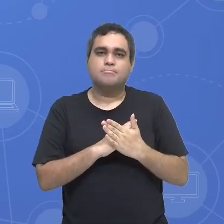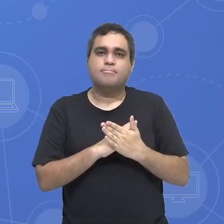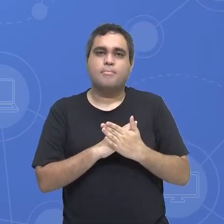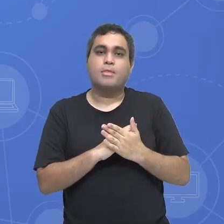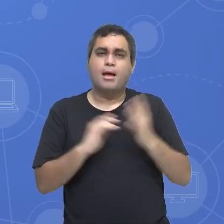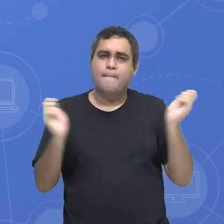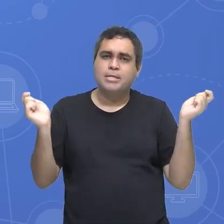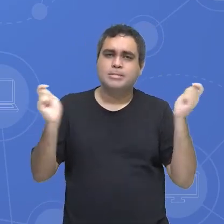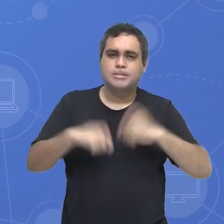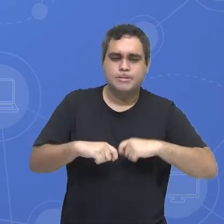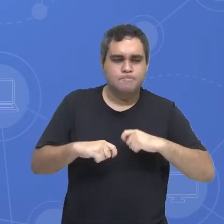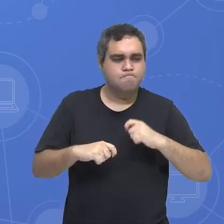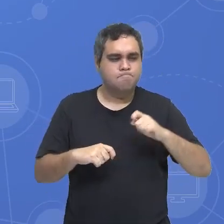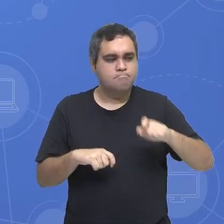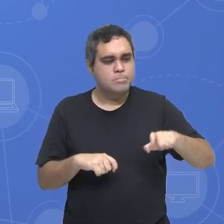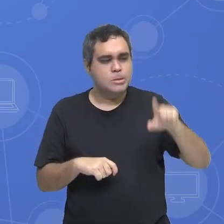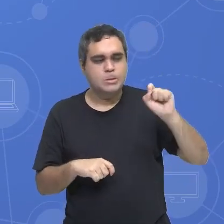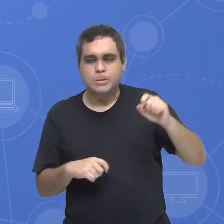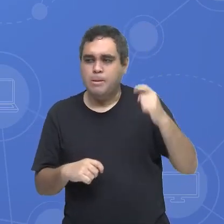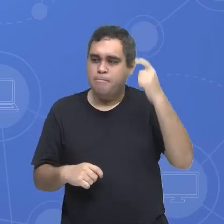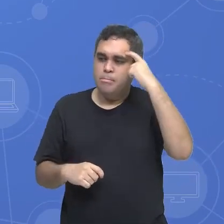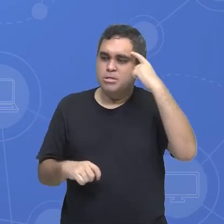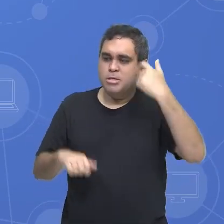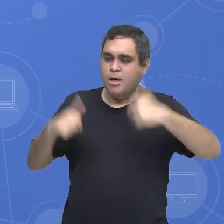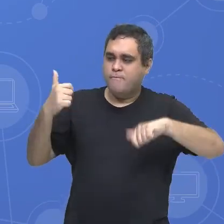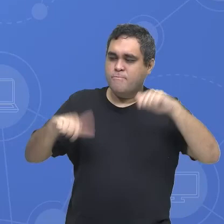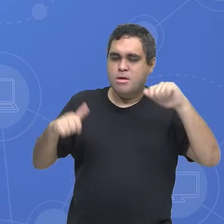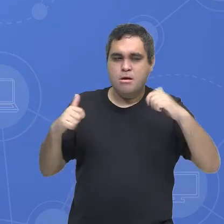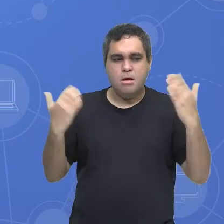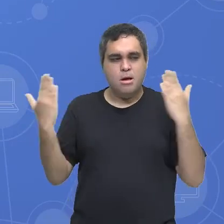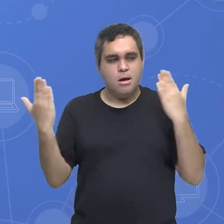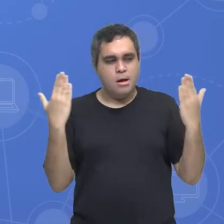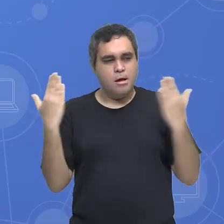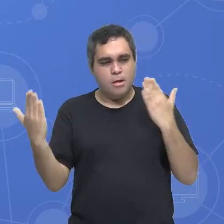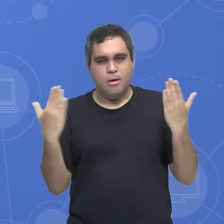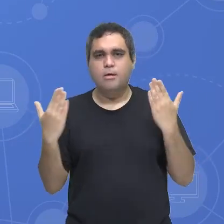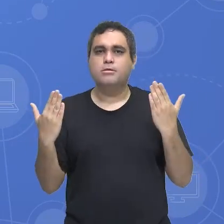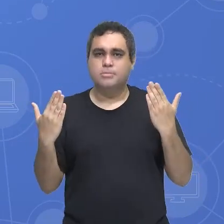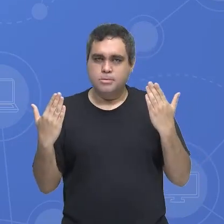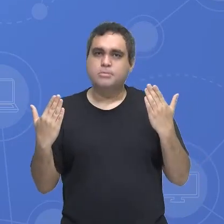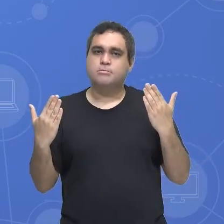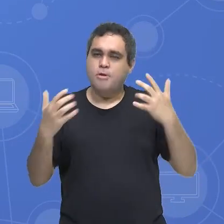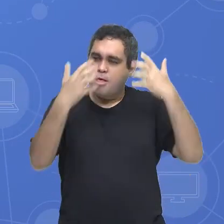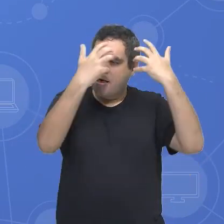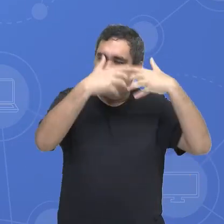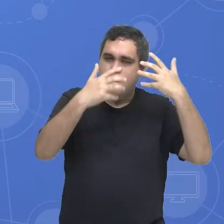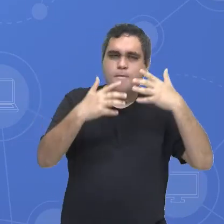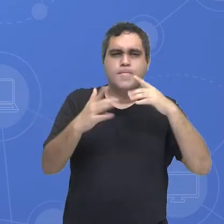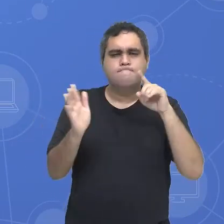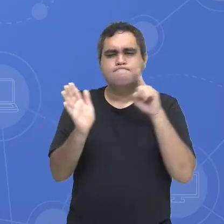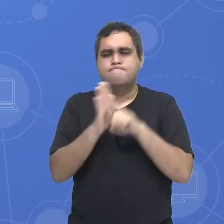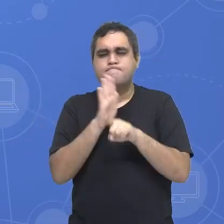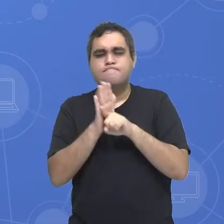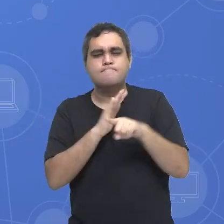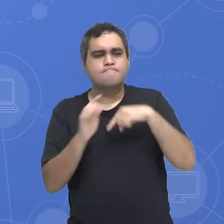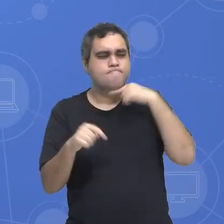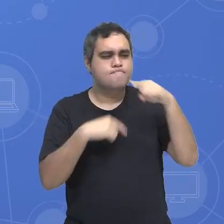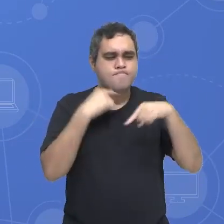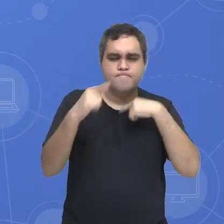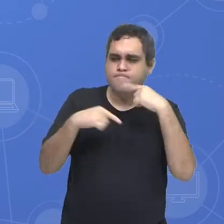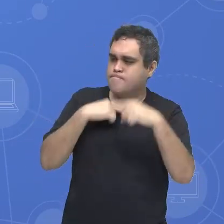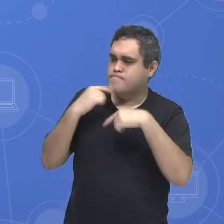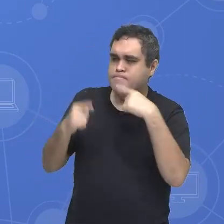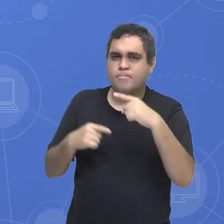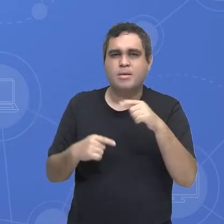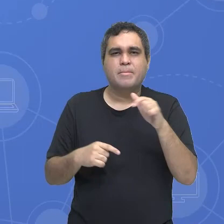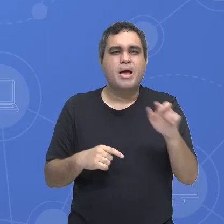você essa capacidade de pensar, de analisar, de refletir, de questionar, de não se contentar